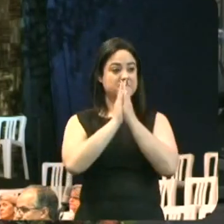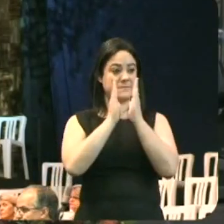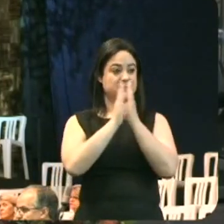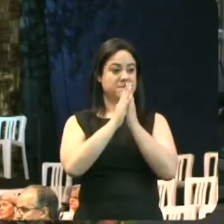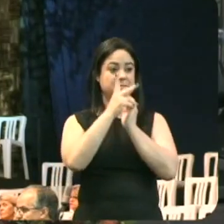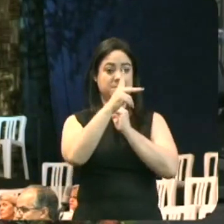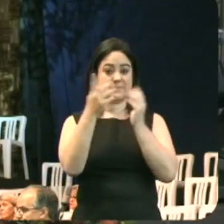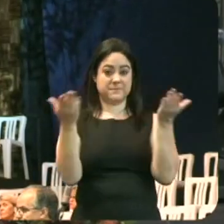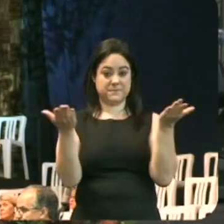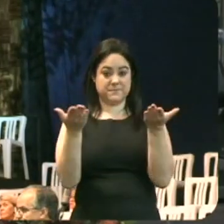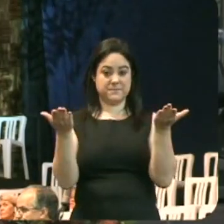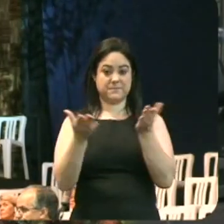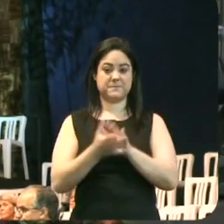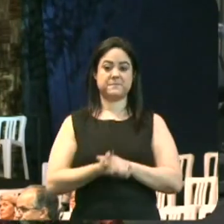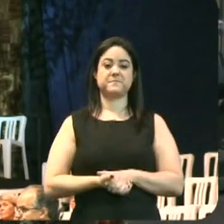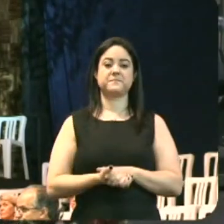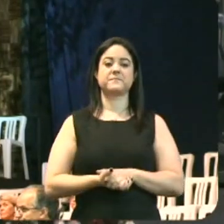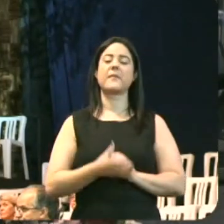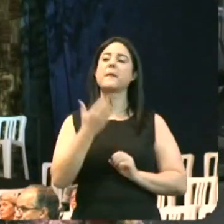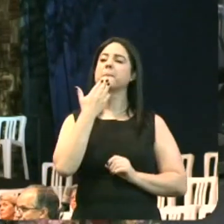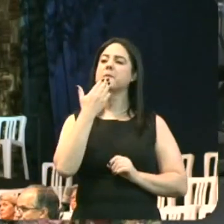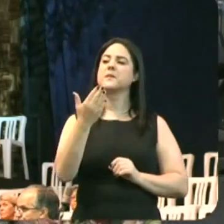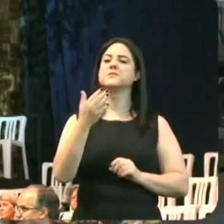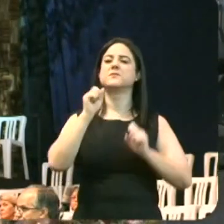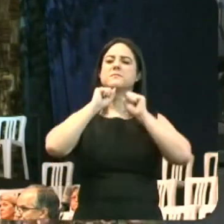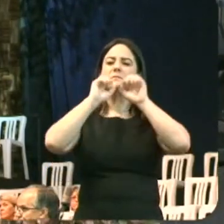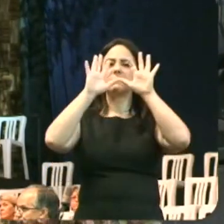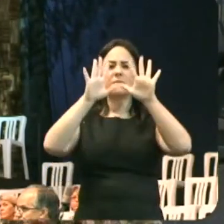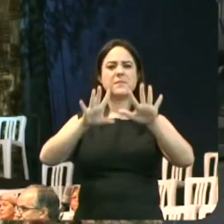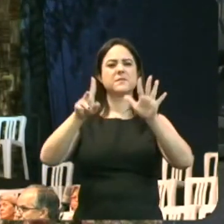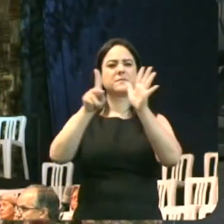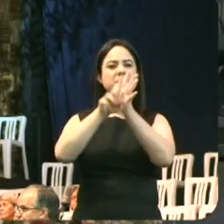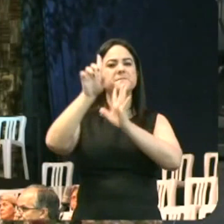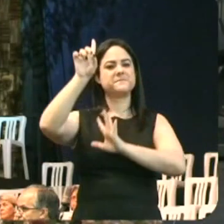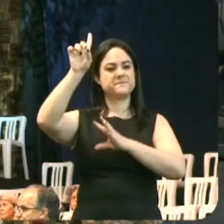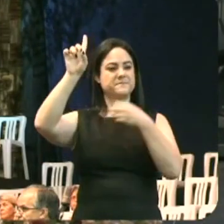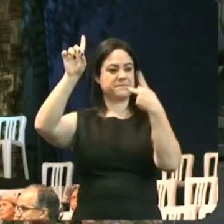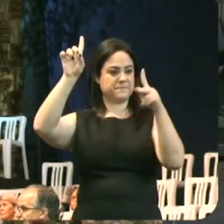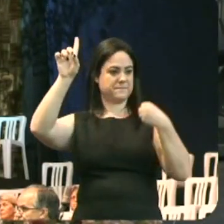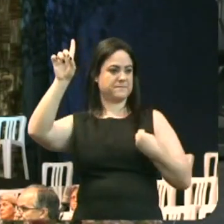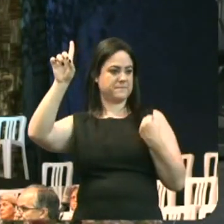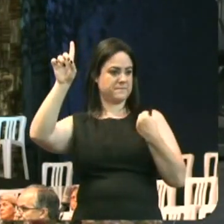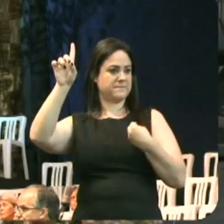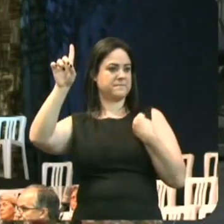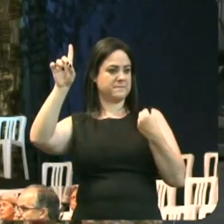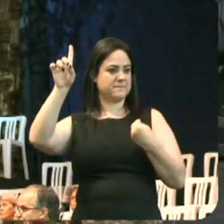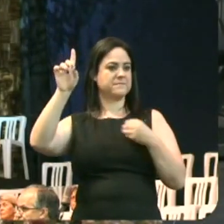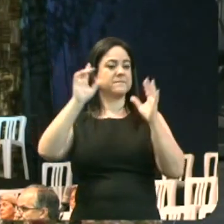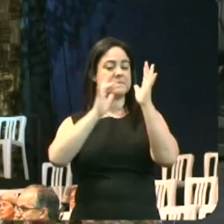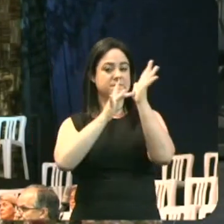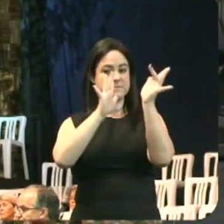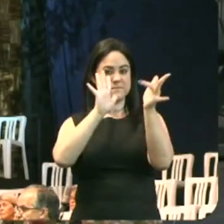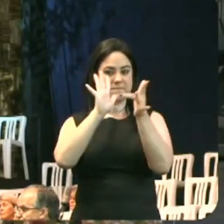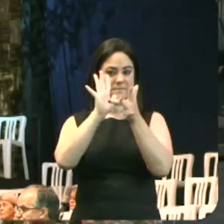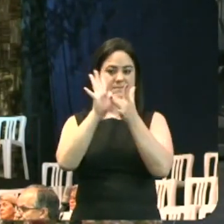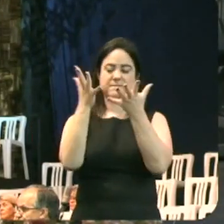você agora, pedir a bênção de Deus na tua vida, desse